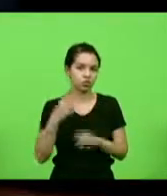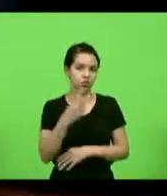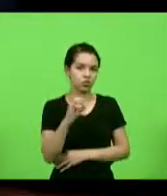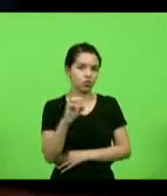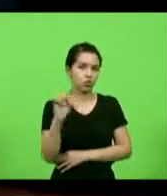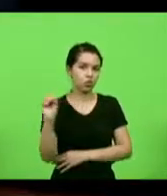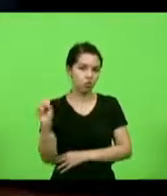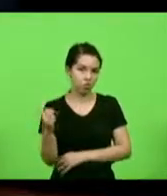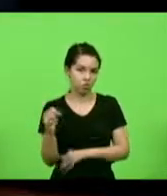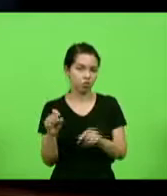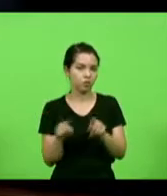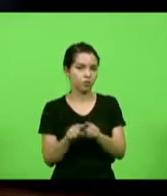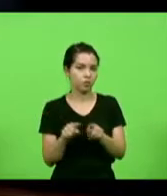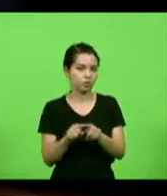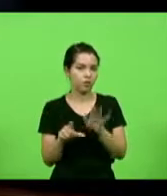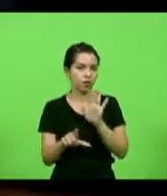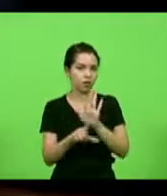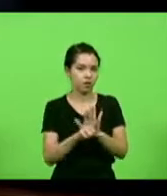lei